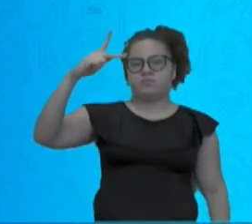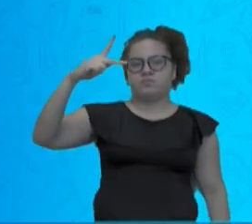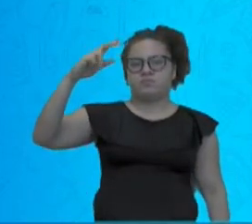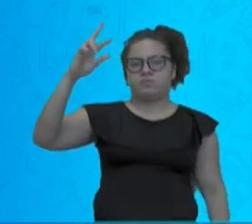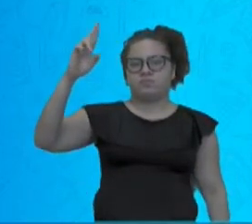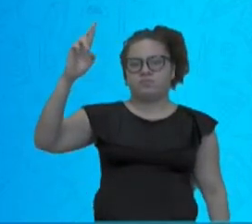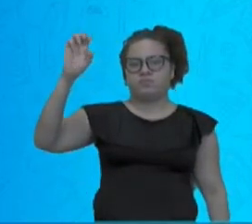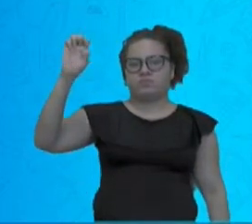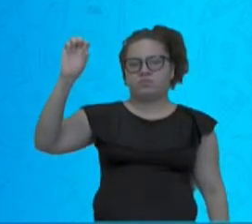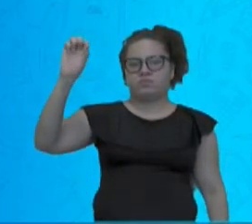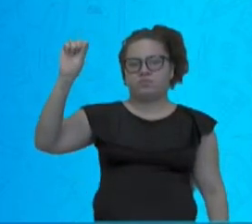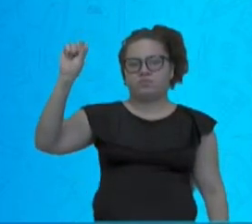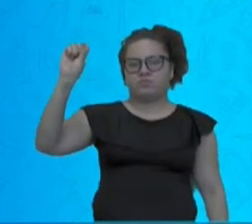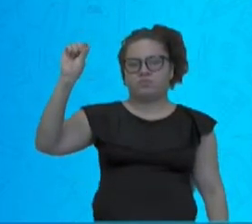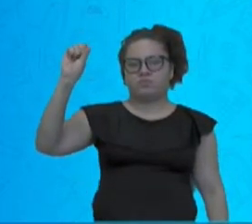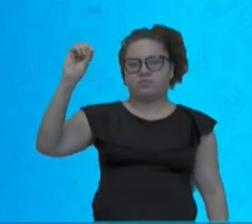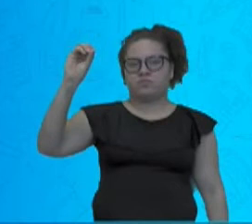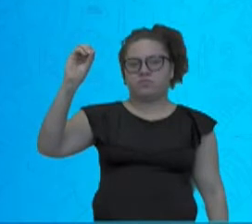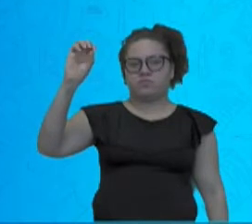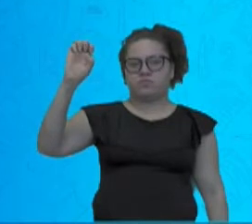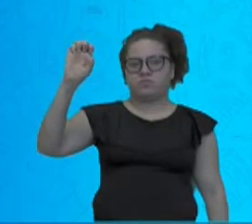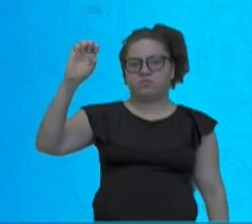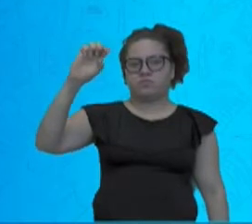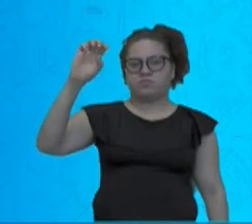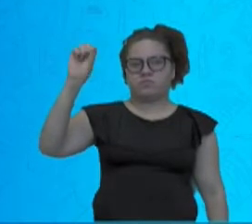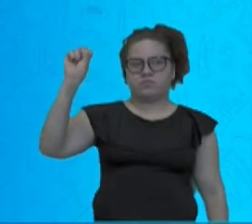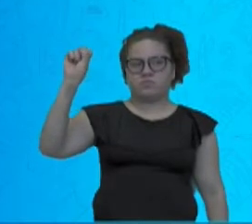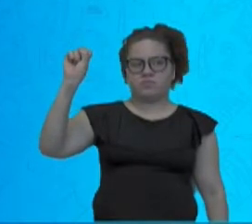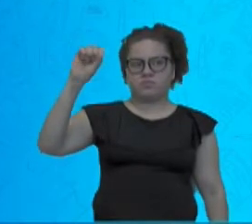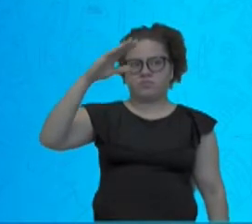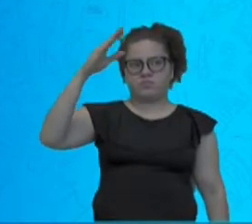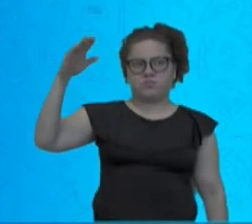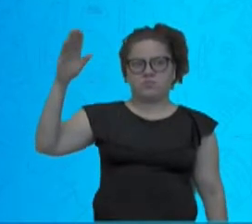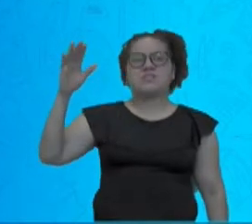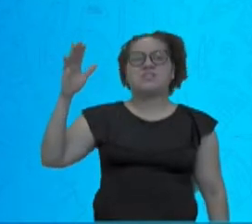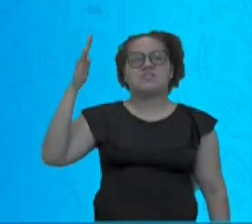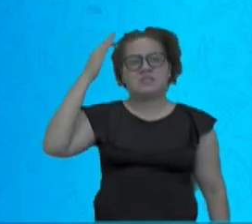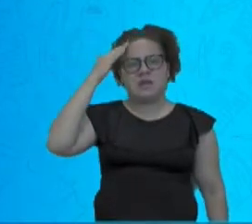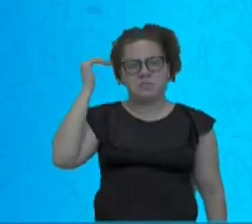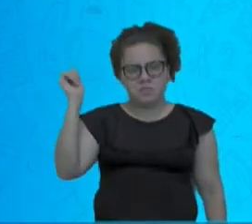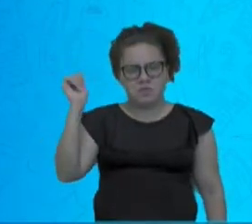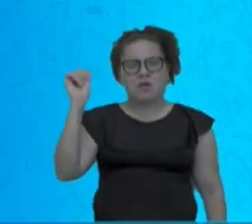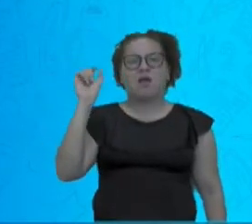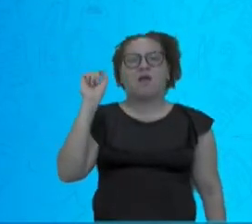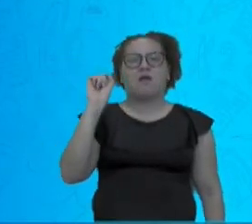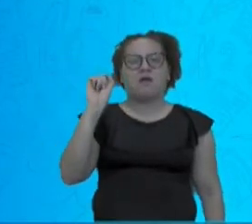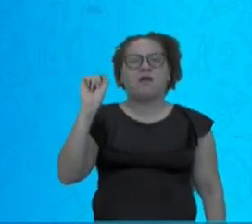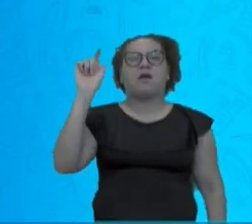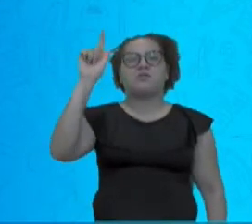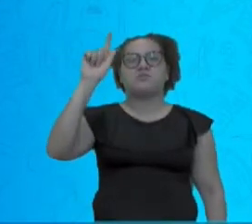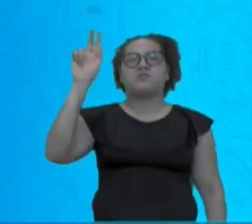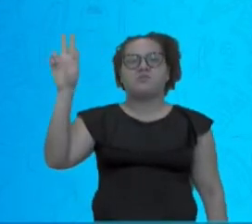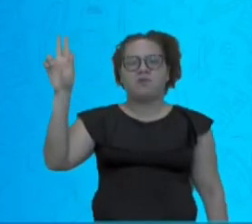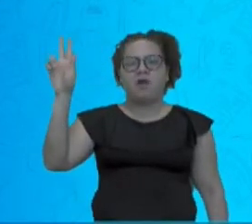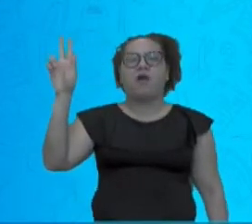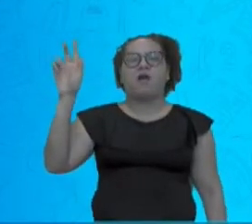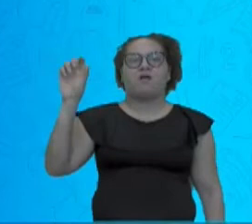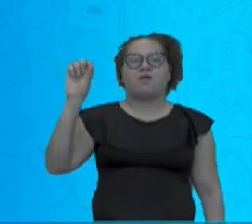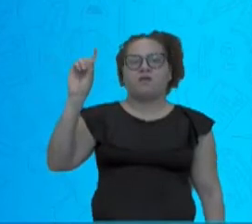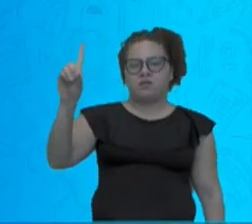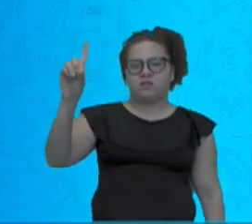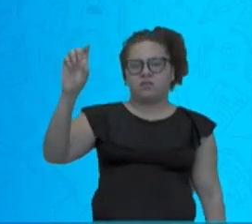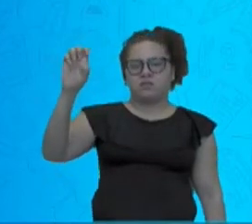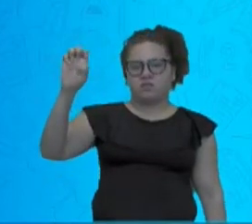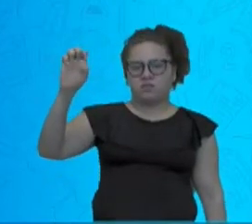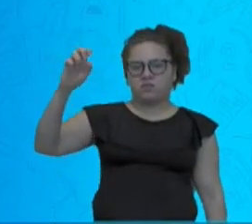falar nisso, você sabia que Valadares está em uma depressão geológica? É.